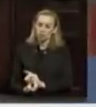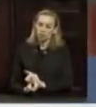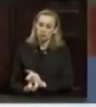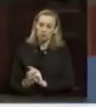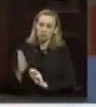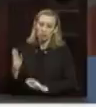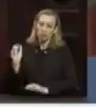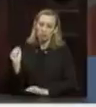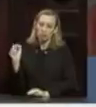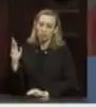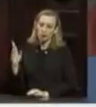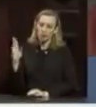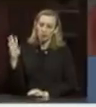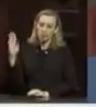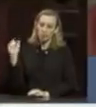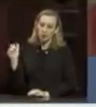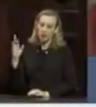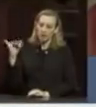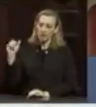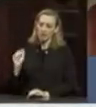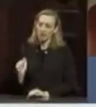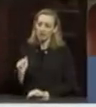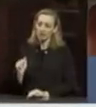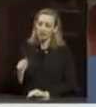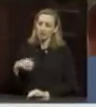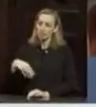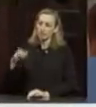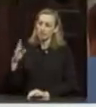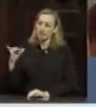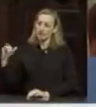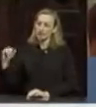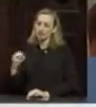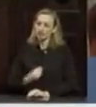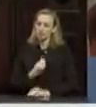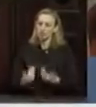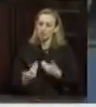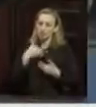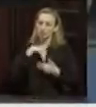a Marielle vive em cada um de nós. Muito obrigado a todas e todos por esse momento.